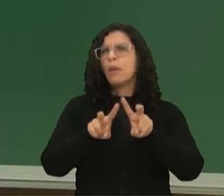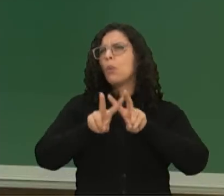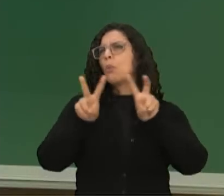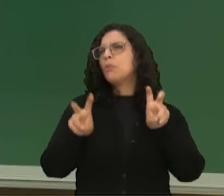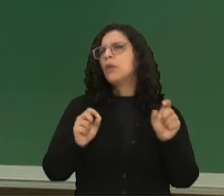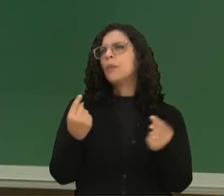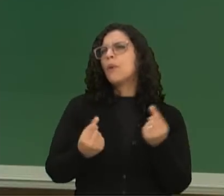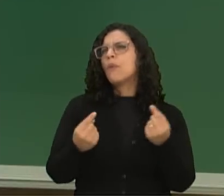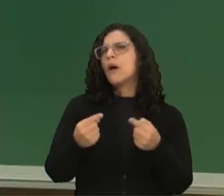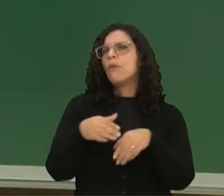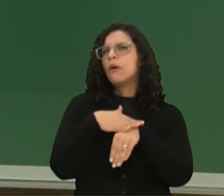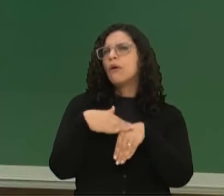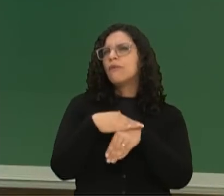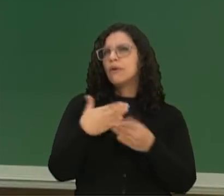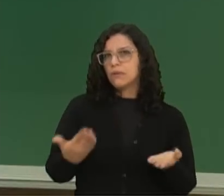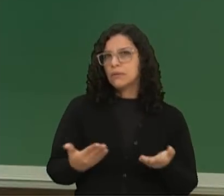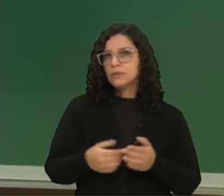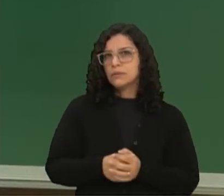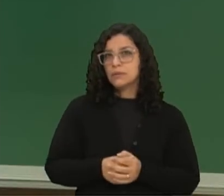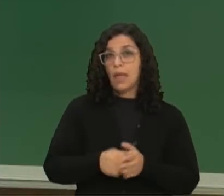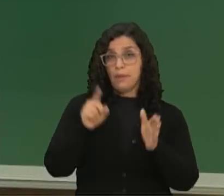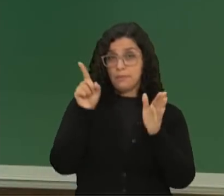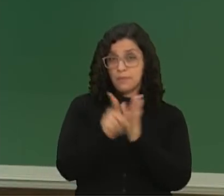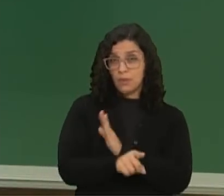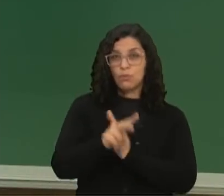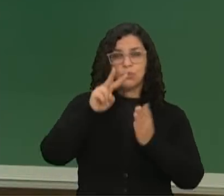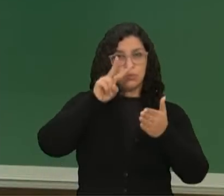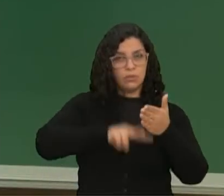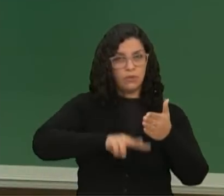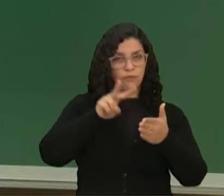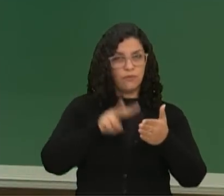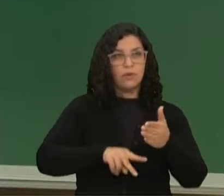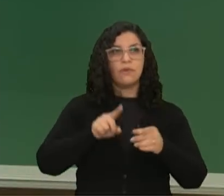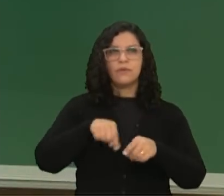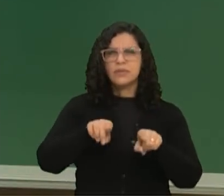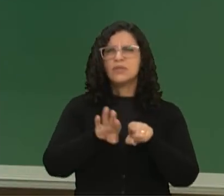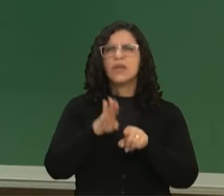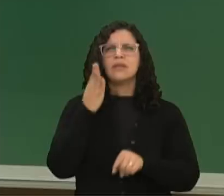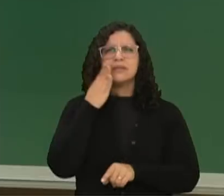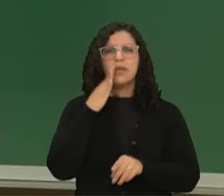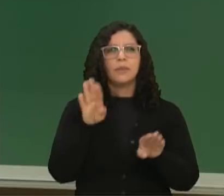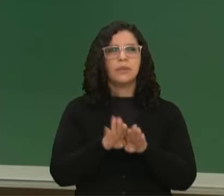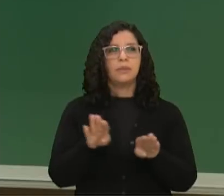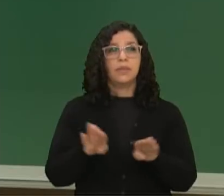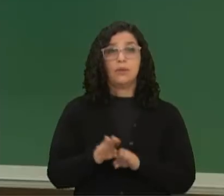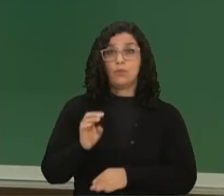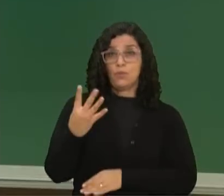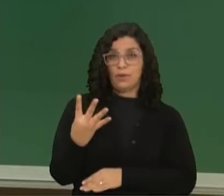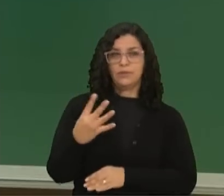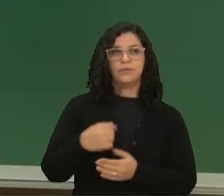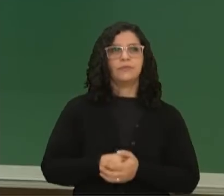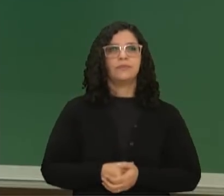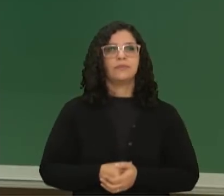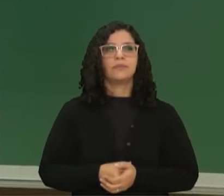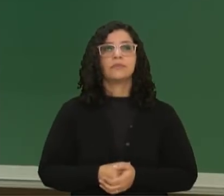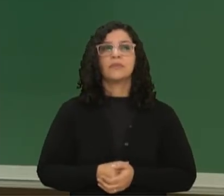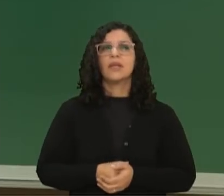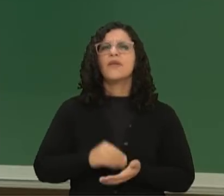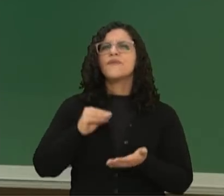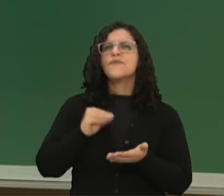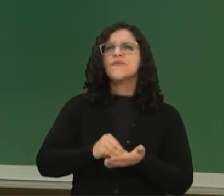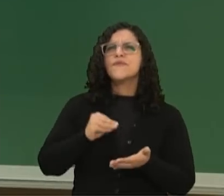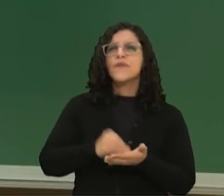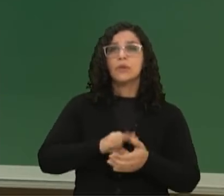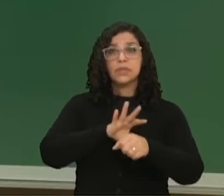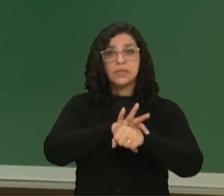tema dessa comic strip. Então, eu já vou ler a pergunta antes, para enquanto eu faço a leitura, vocês já vão pensando nisso. A falta de